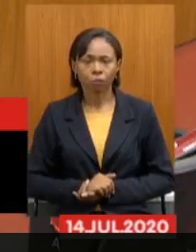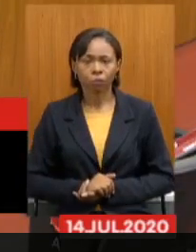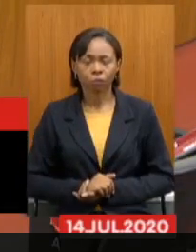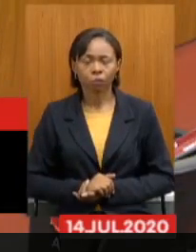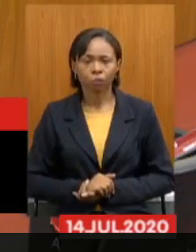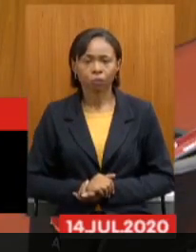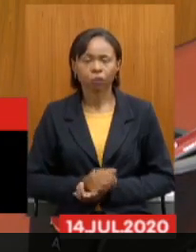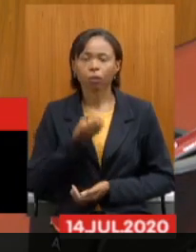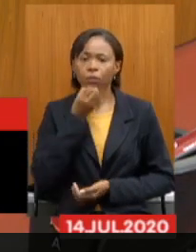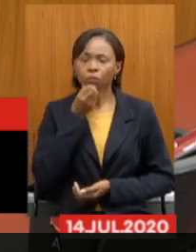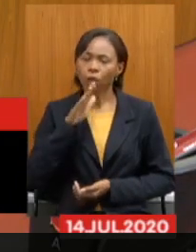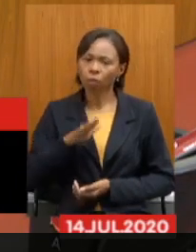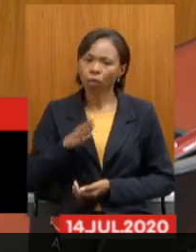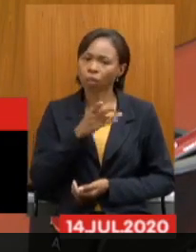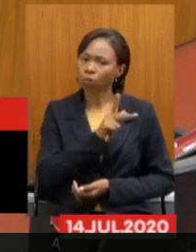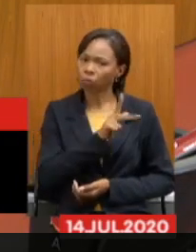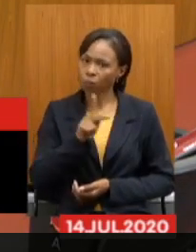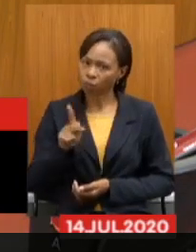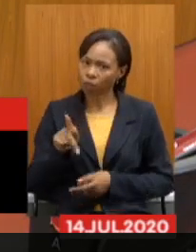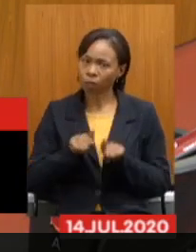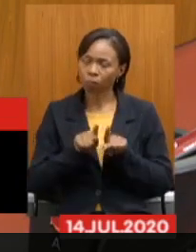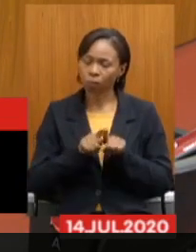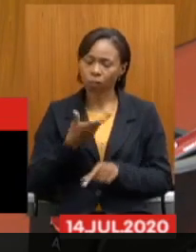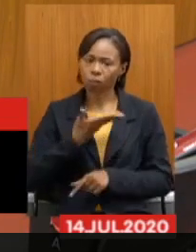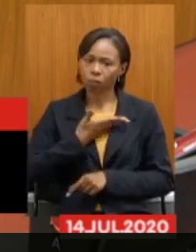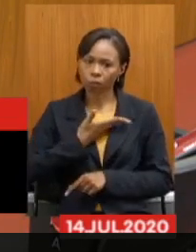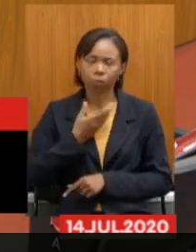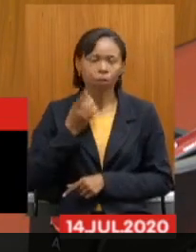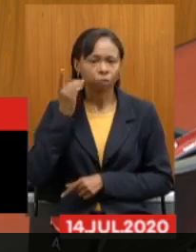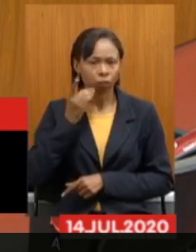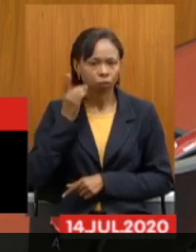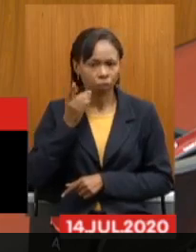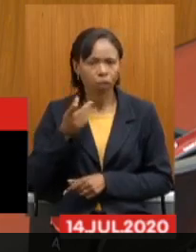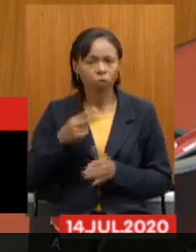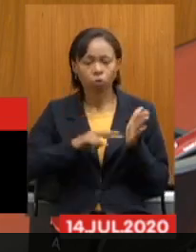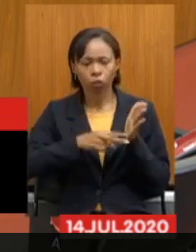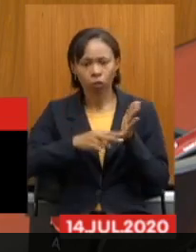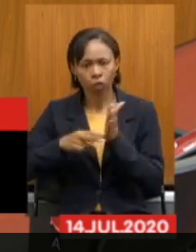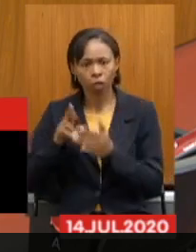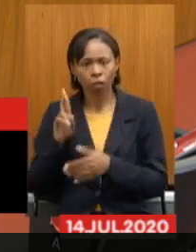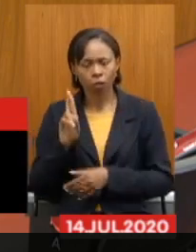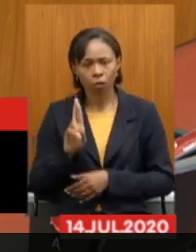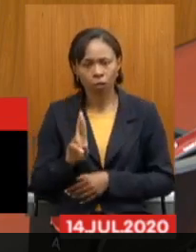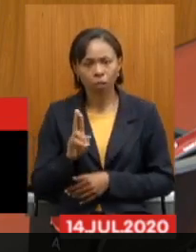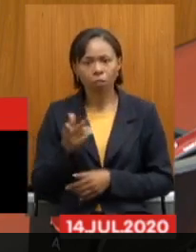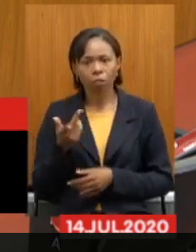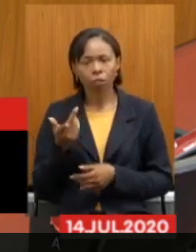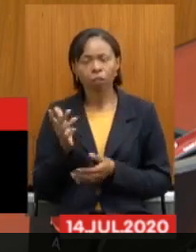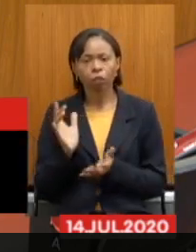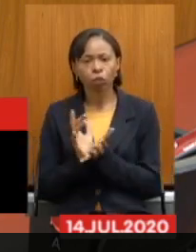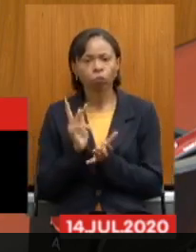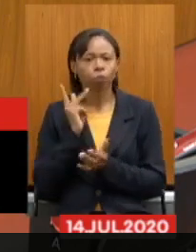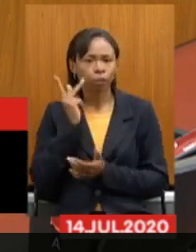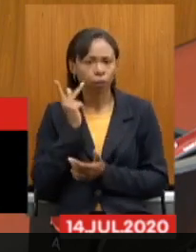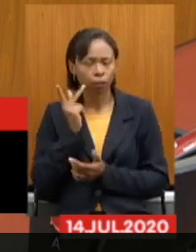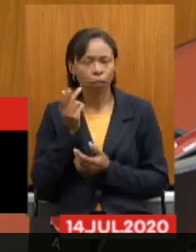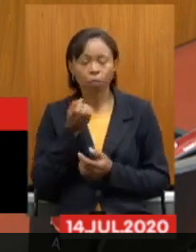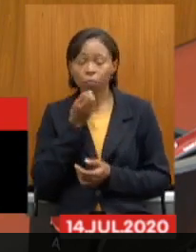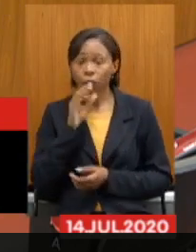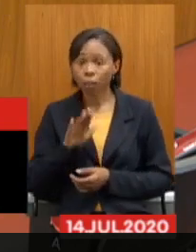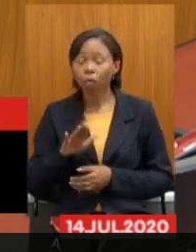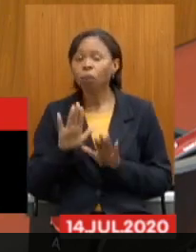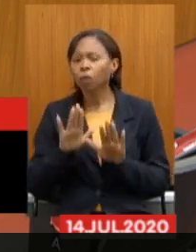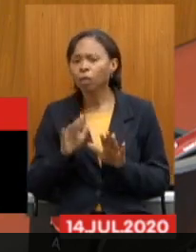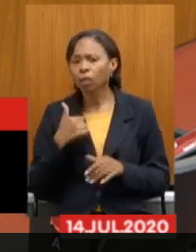Presidente, boa tarde. Boa tarde aos colegas, dirigentes sindicais, aos colegas parlamentares. Quero fazer uma